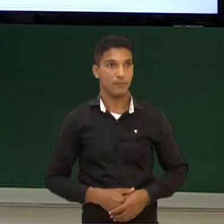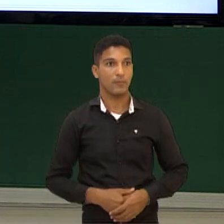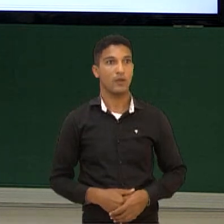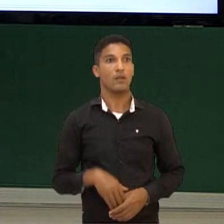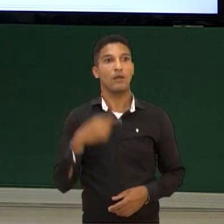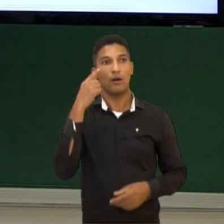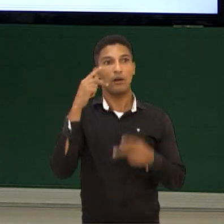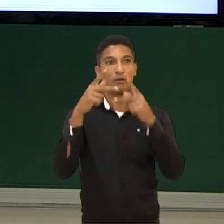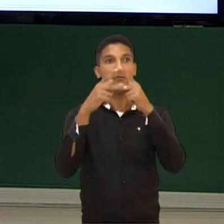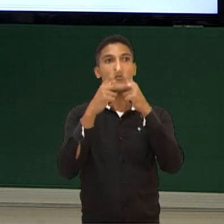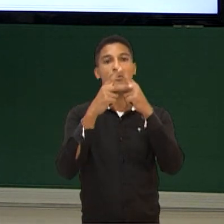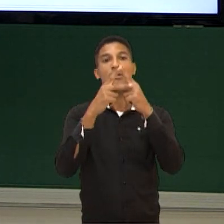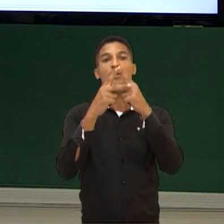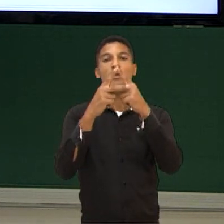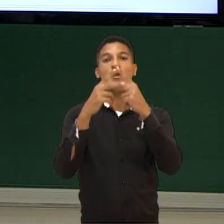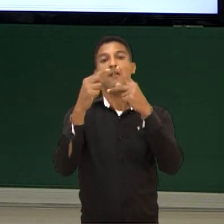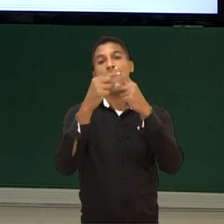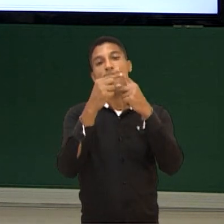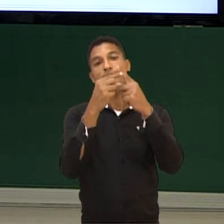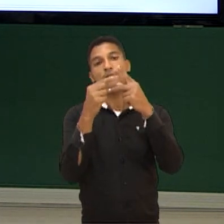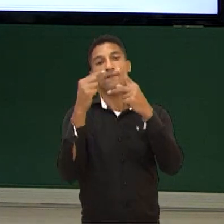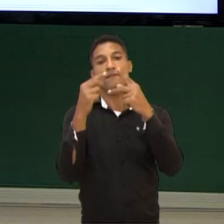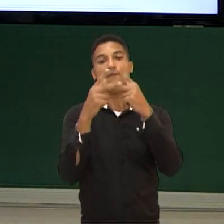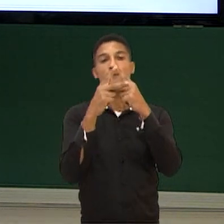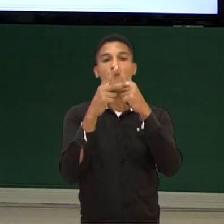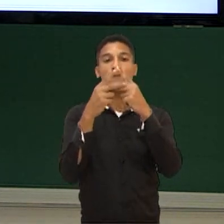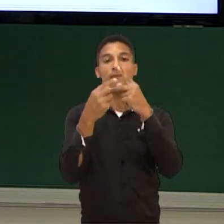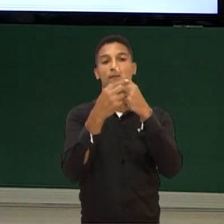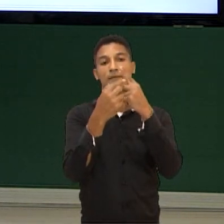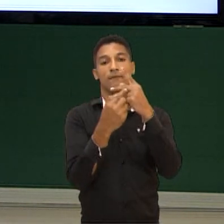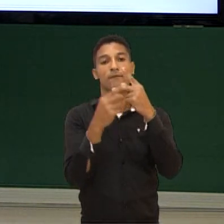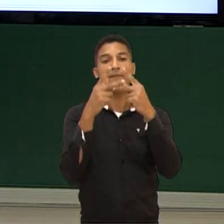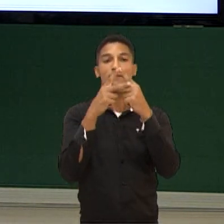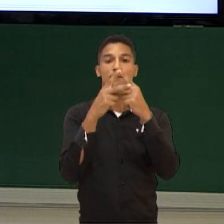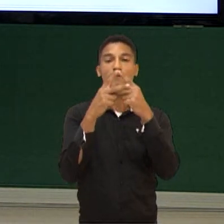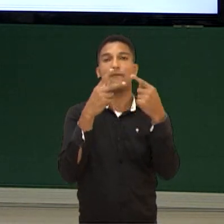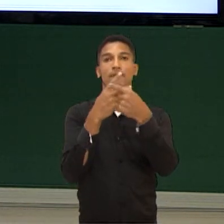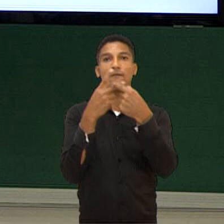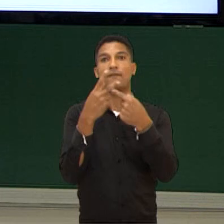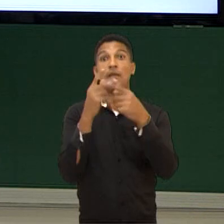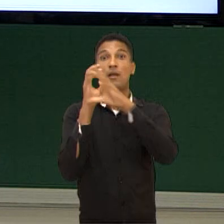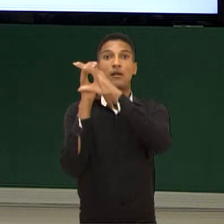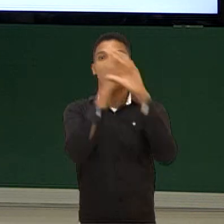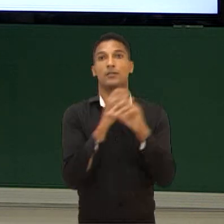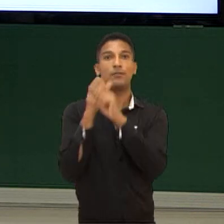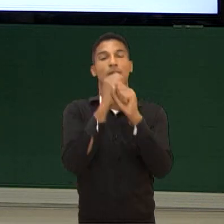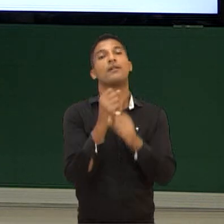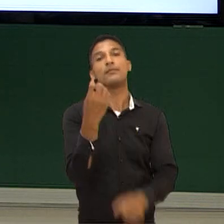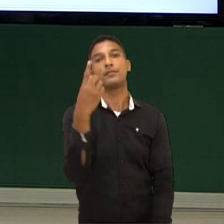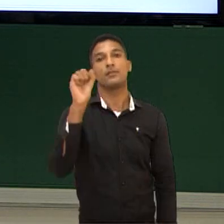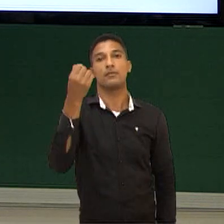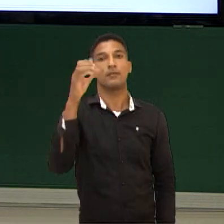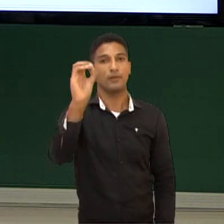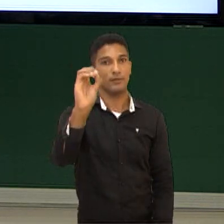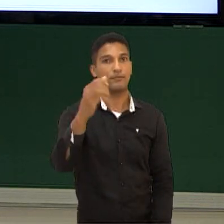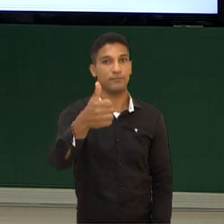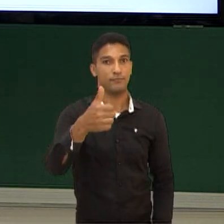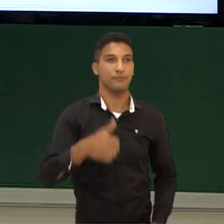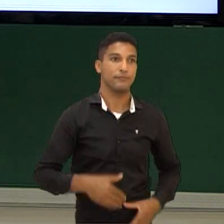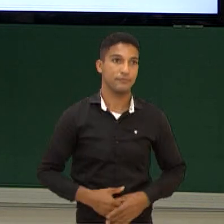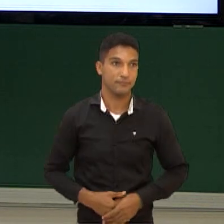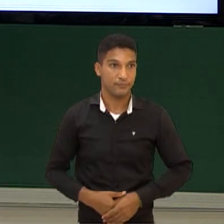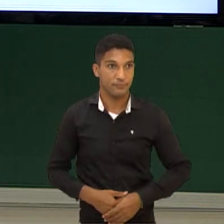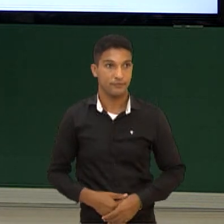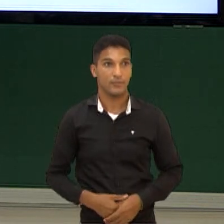dizer que a soma dos ângulos internos de todos os triângulos é 180 graus.